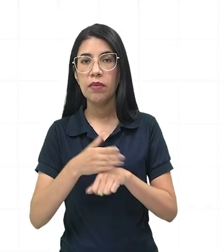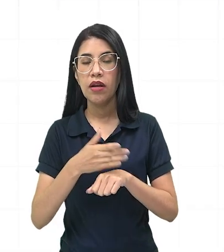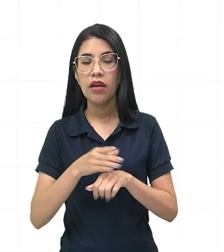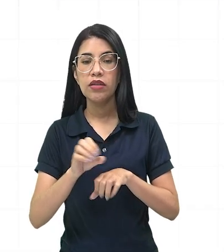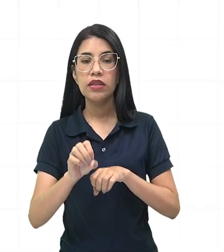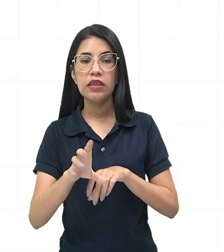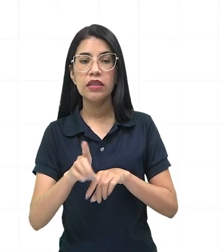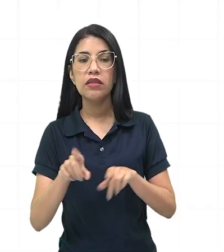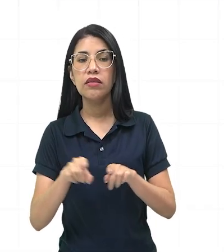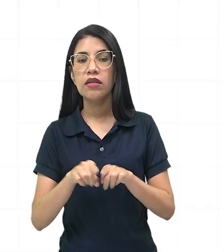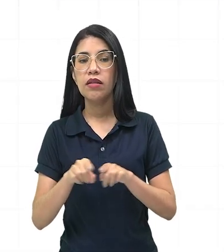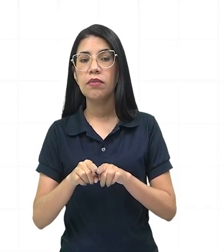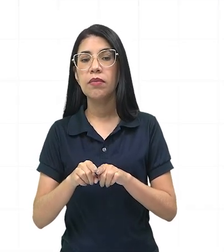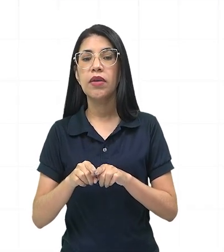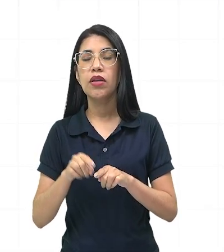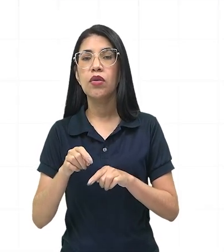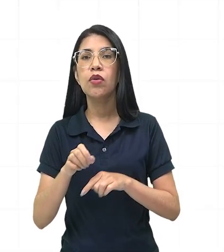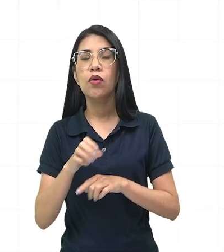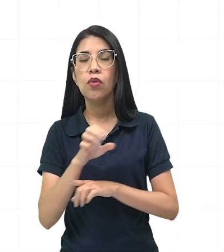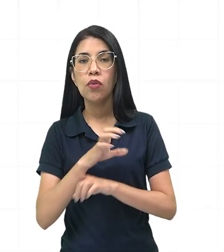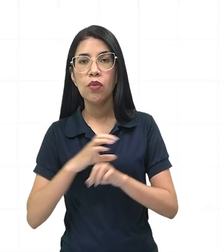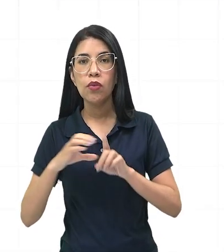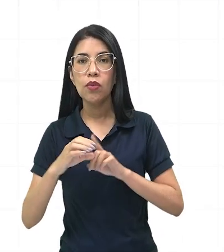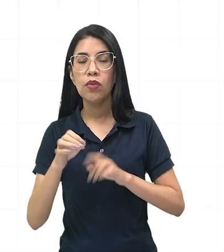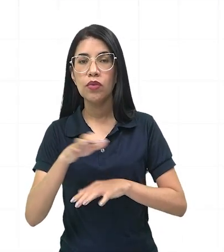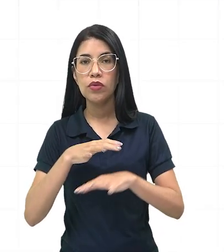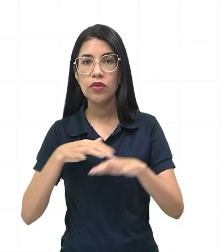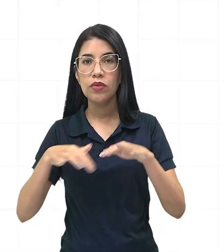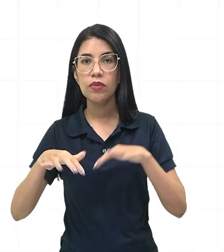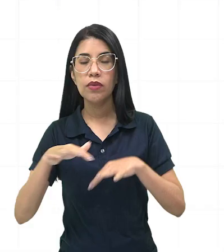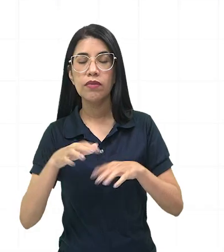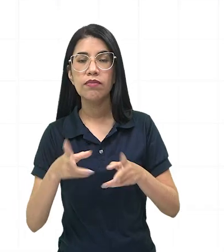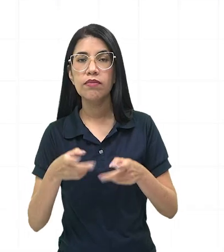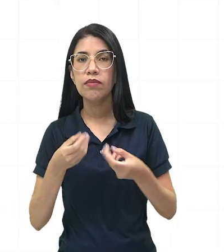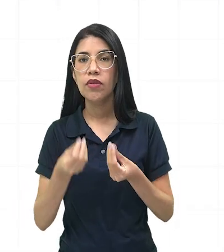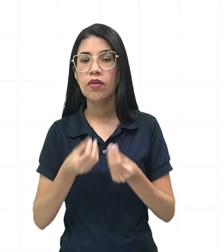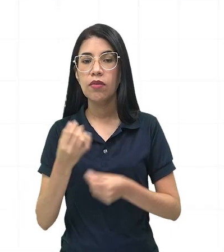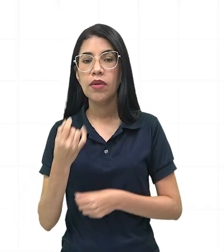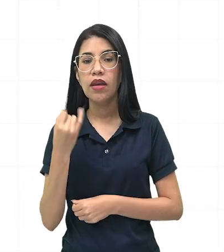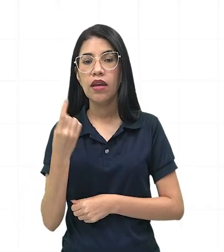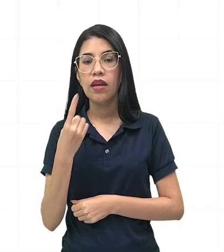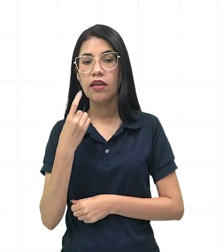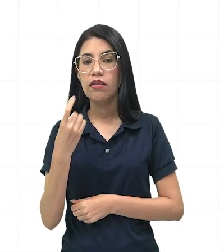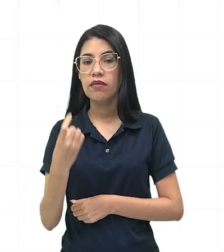pelo culto e pelos ritos. Olha só que interessante. Então, nós